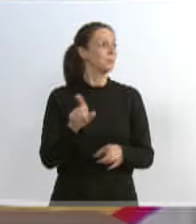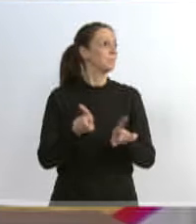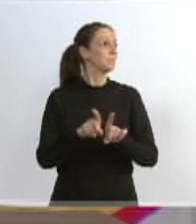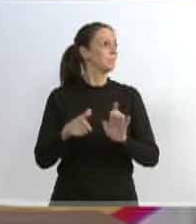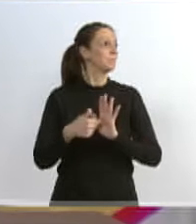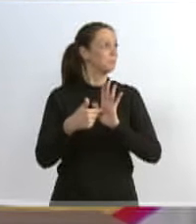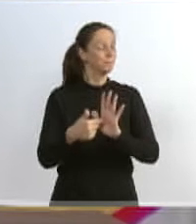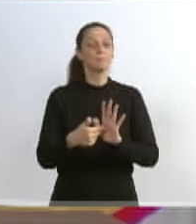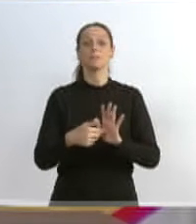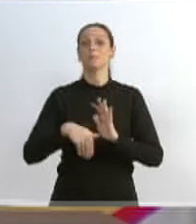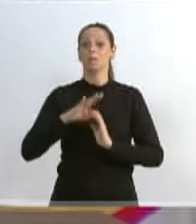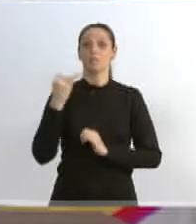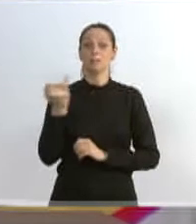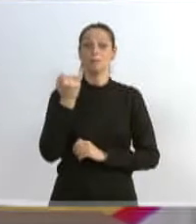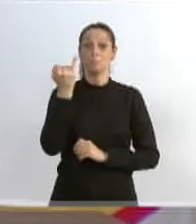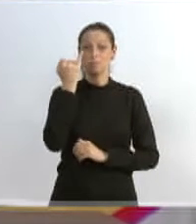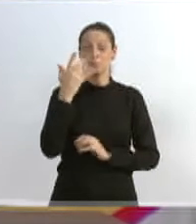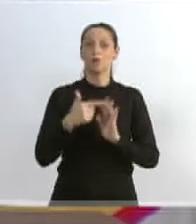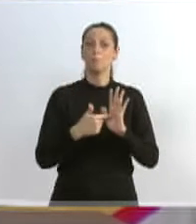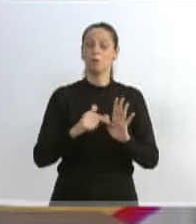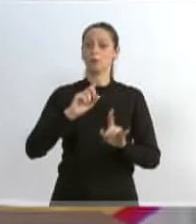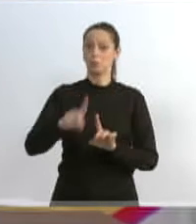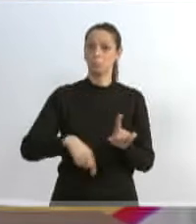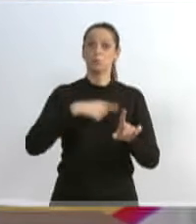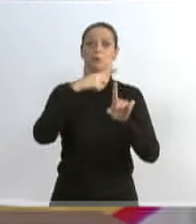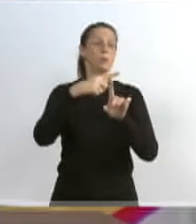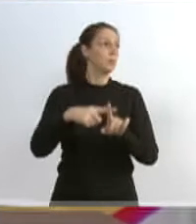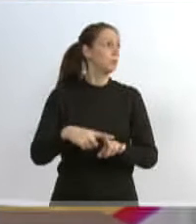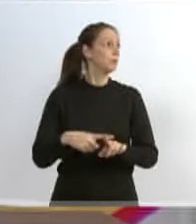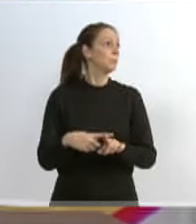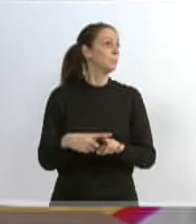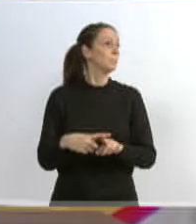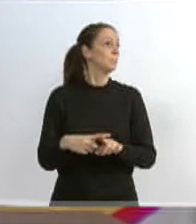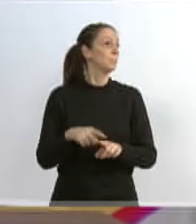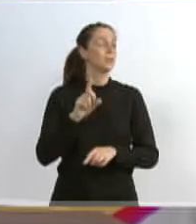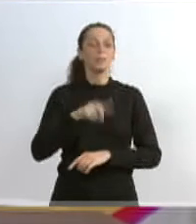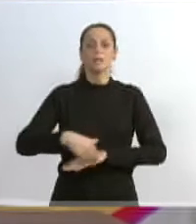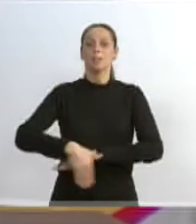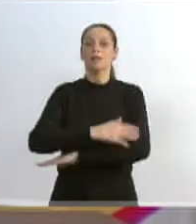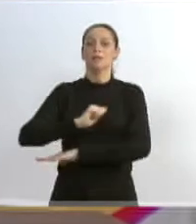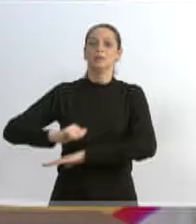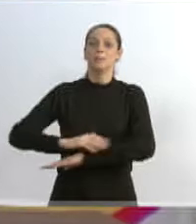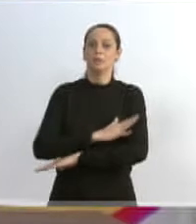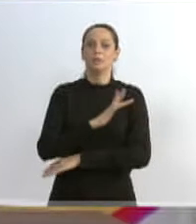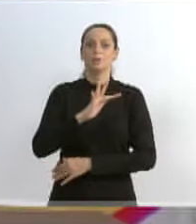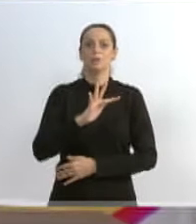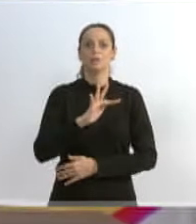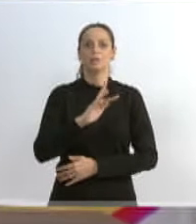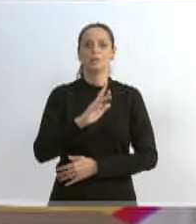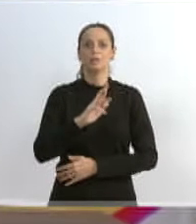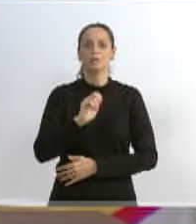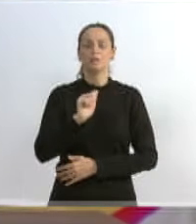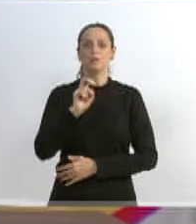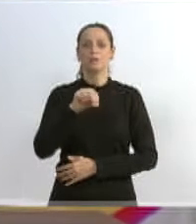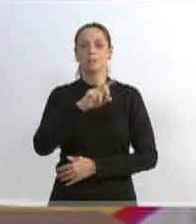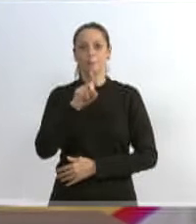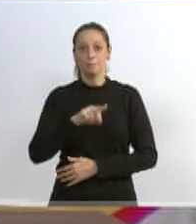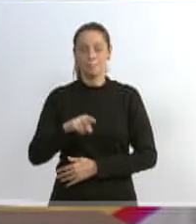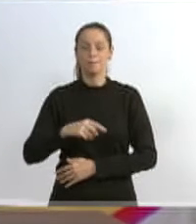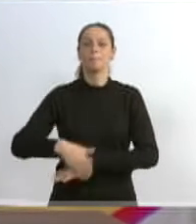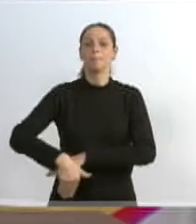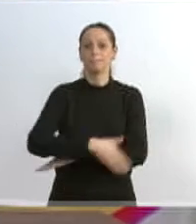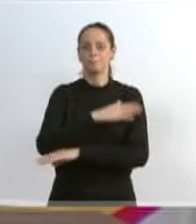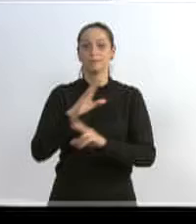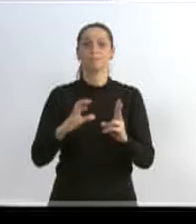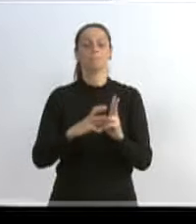essa pauta para destacar agora e trago como muito positiva por sinal que a pavimentação da rua brasília na última sexta e sábado no bairro velha